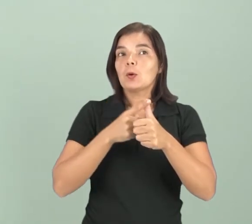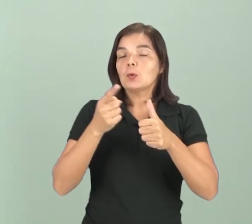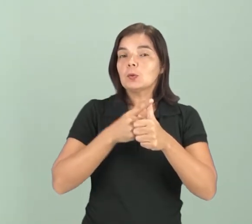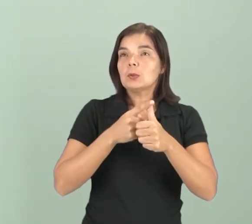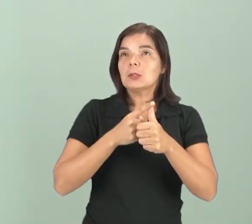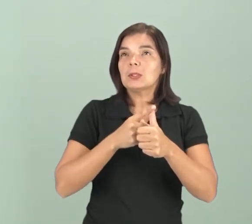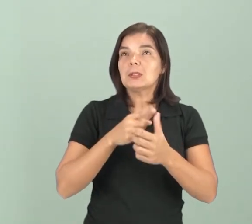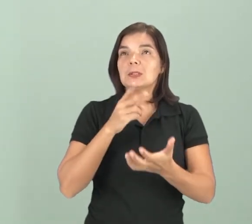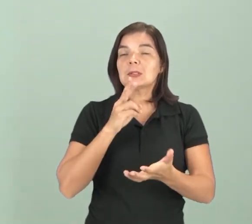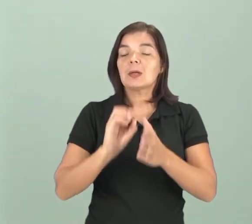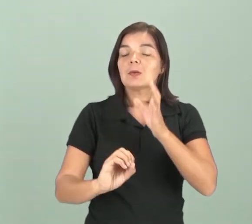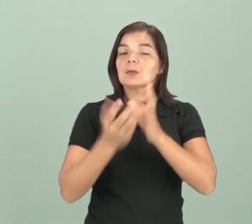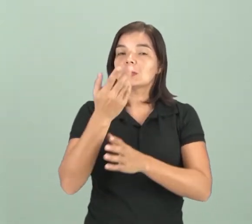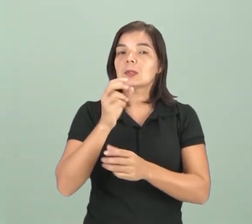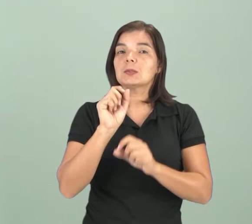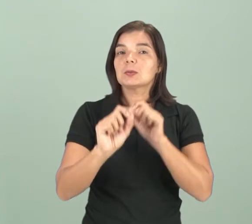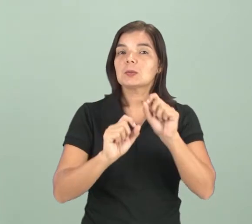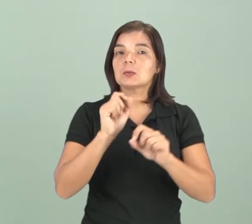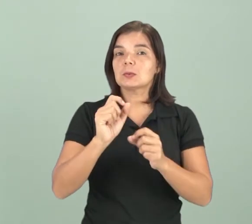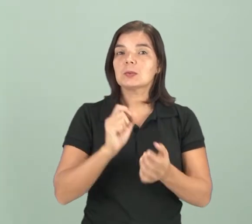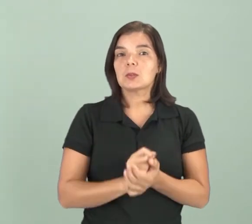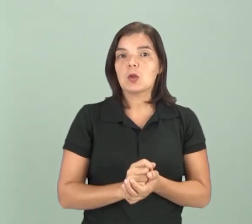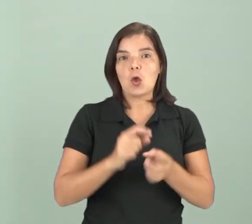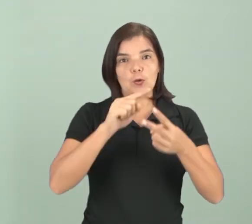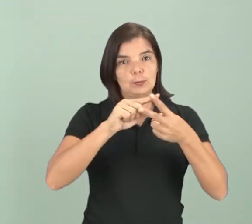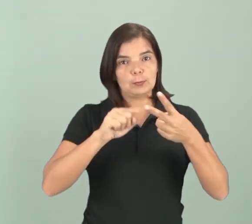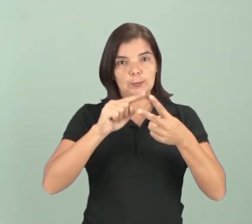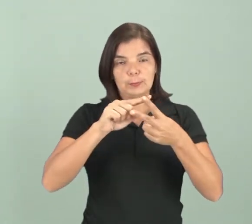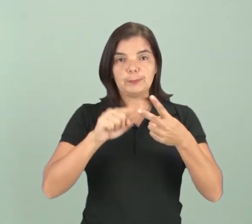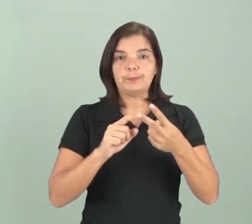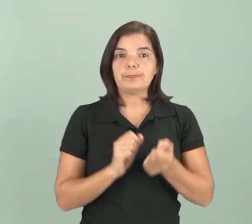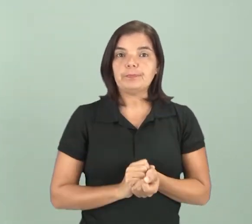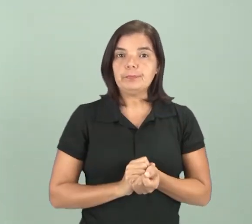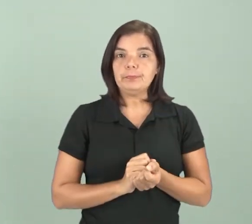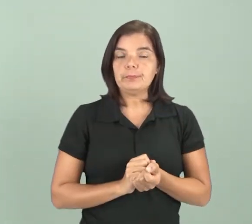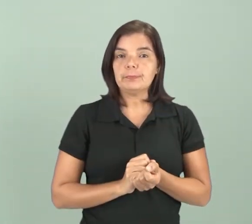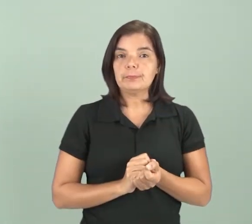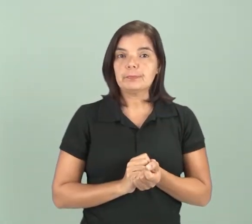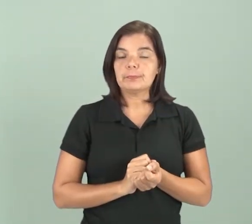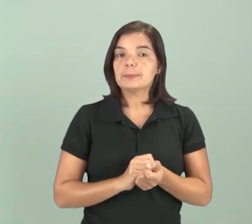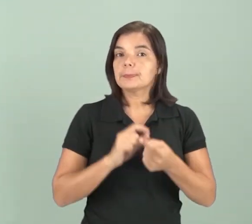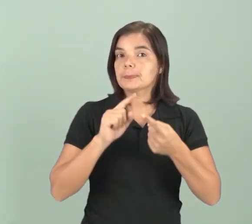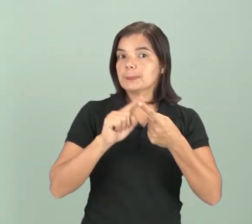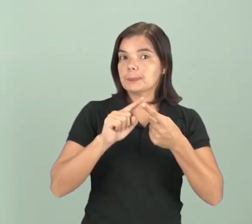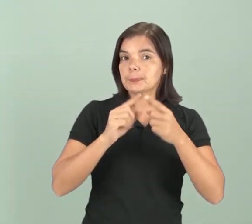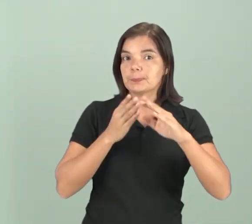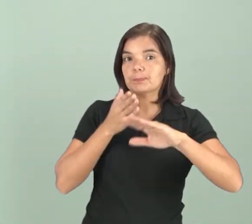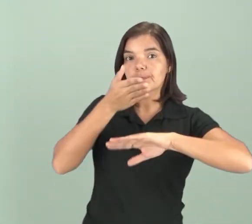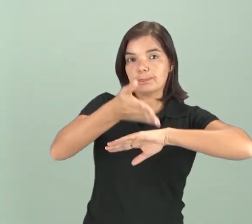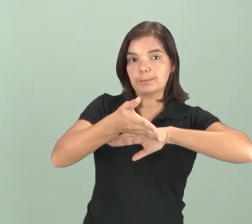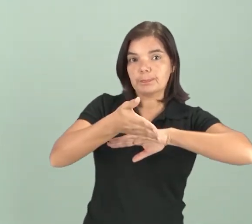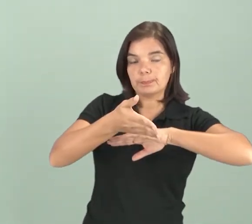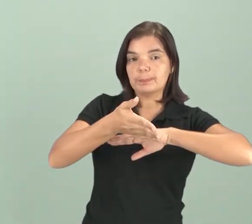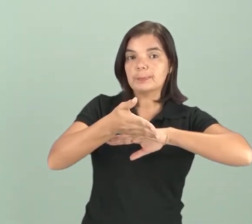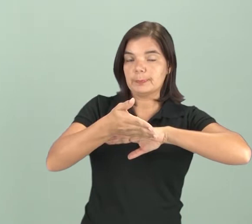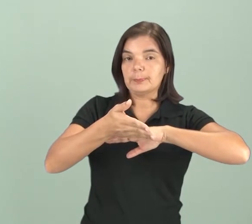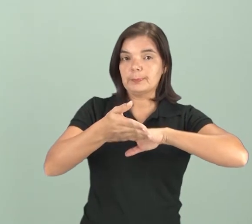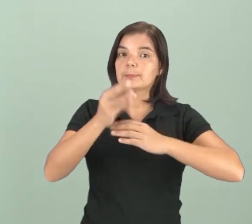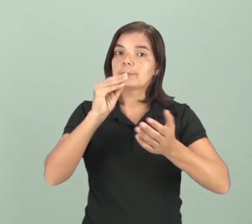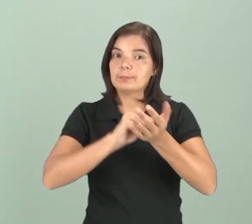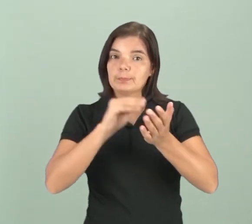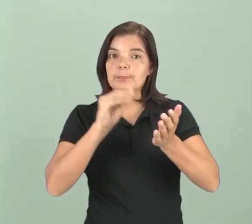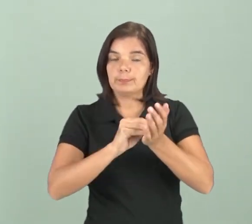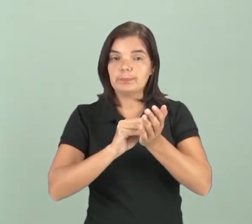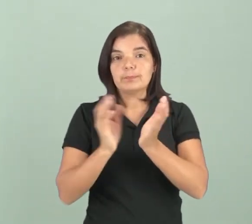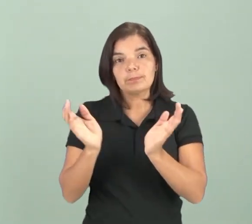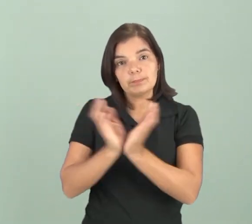livres, eles acontecem de 2 formas. Quando ultrapassa o limite de faltas, né, por